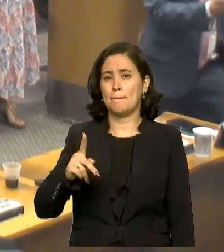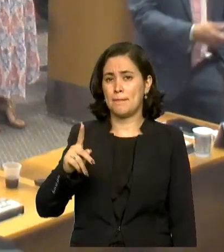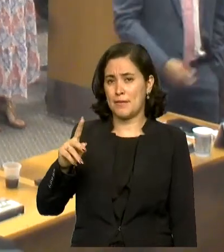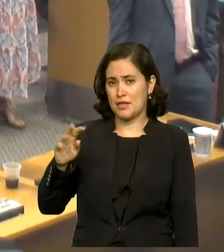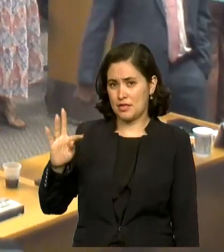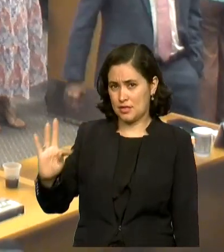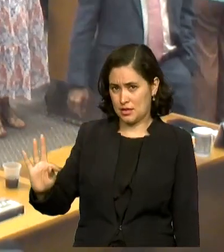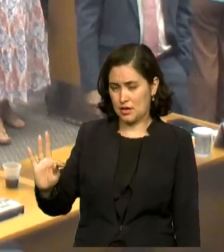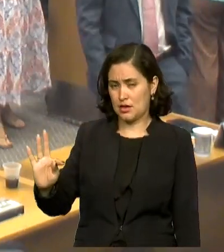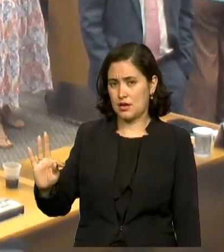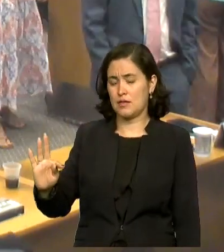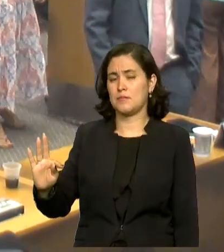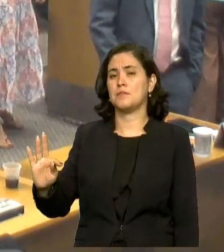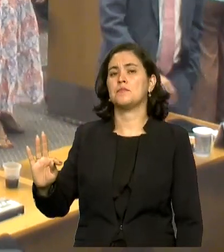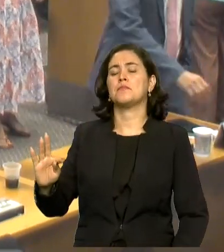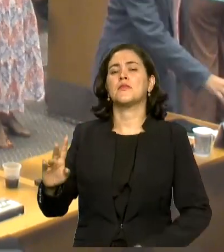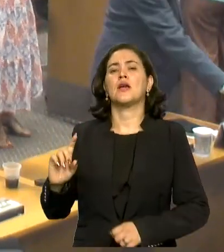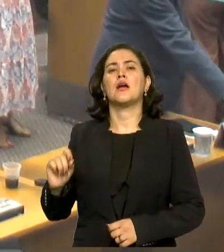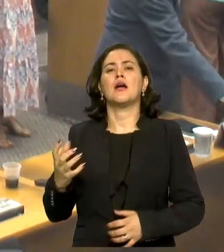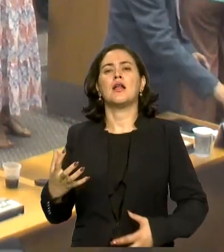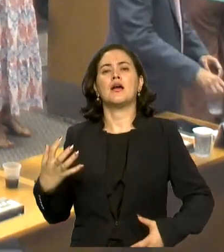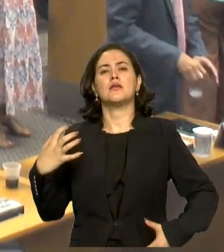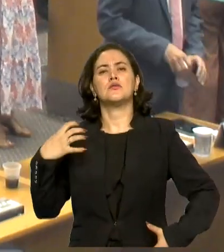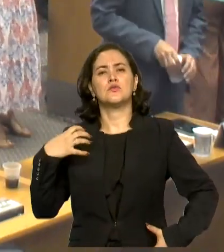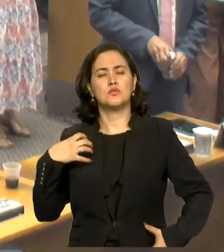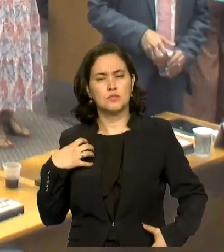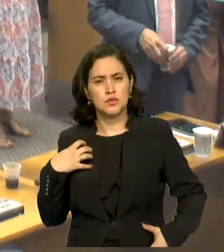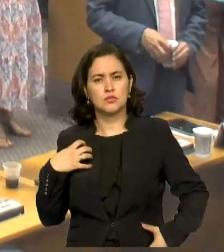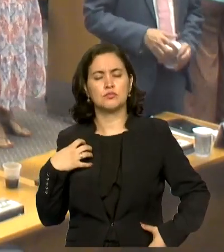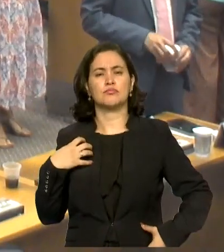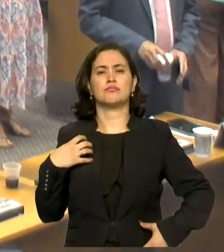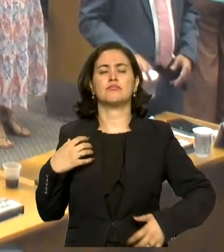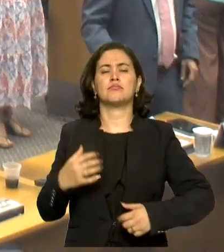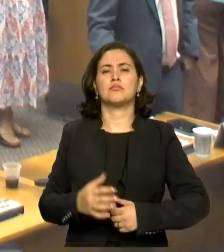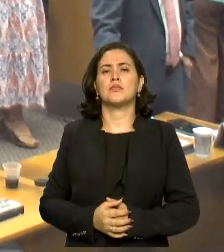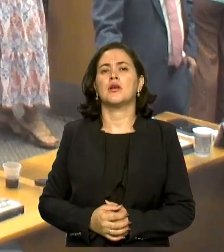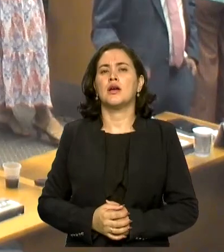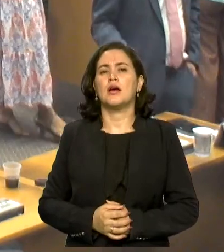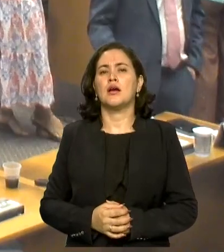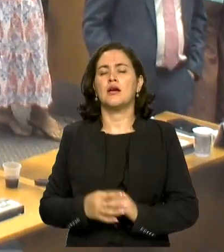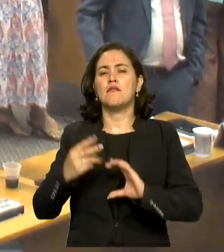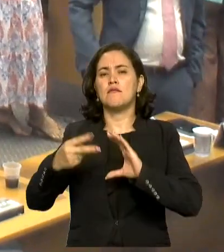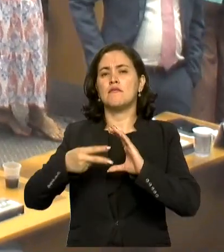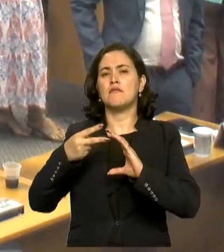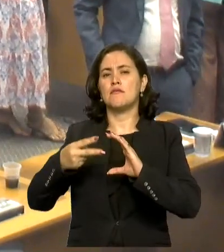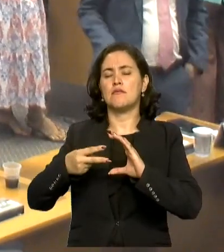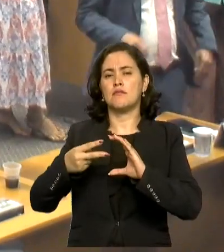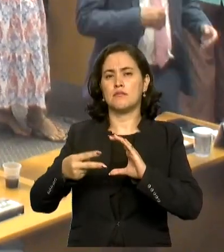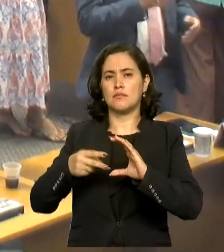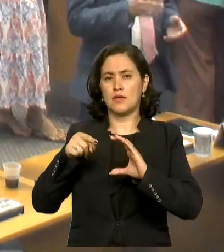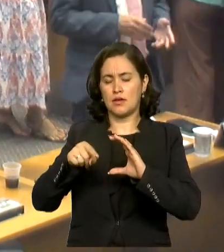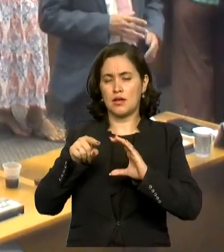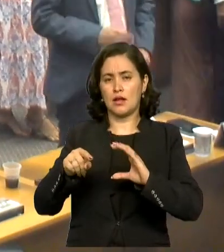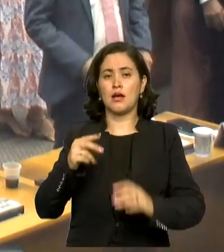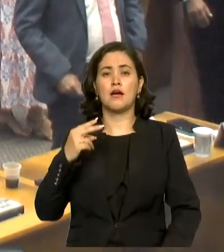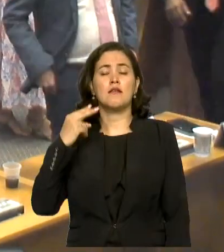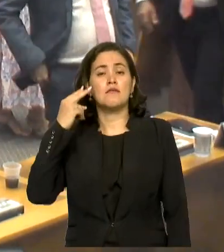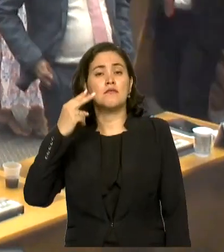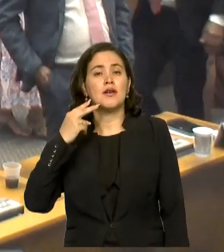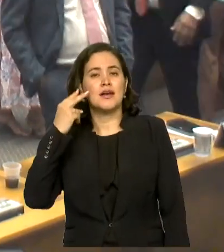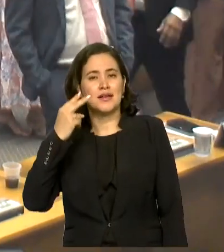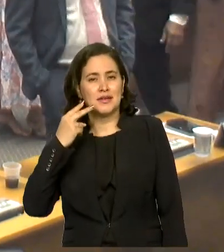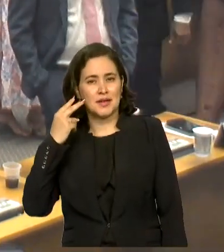de São Luís. É a primeira parlamentar quilombola da Câmara de Vereadores da ilha. Creuzimar